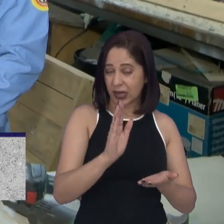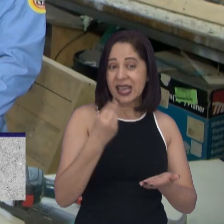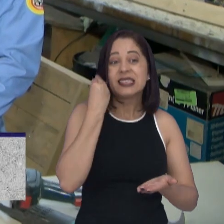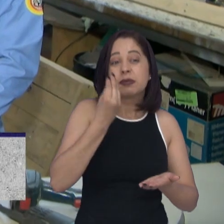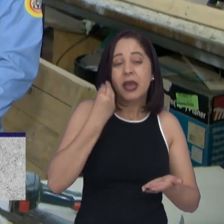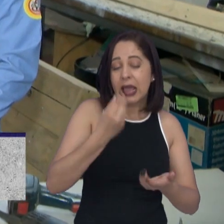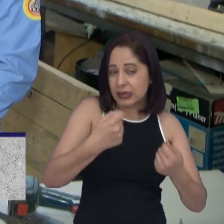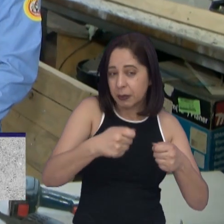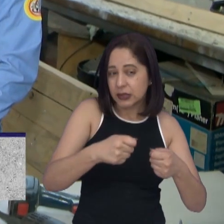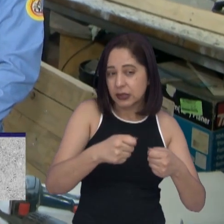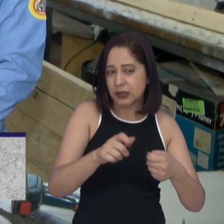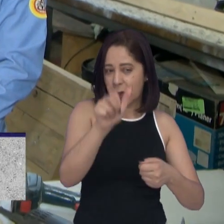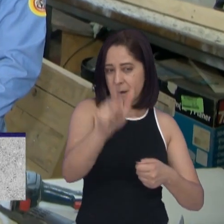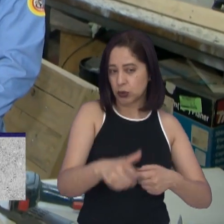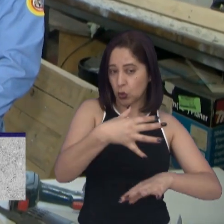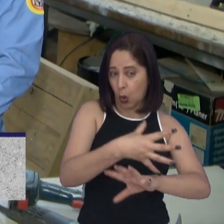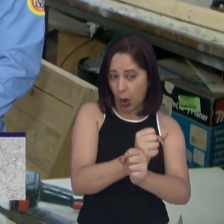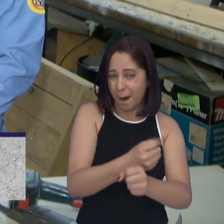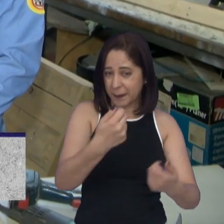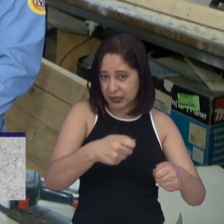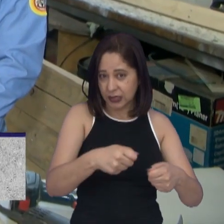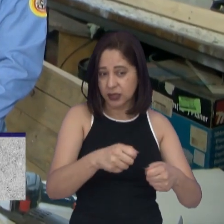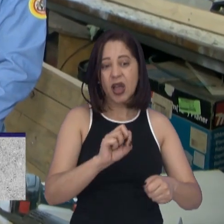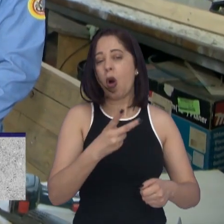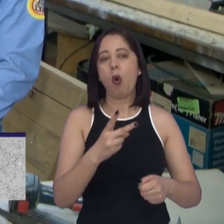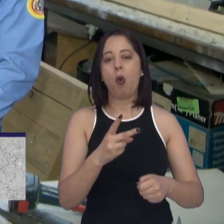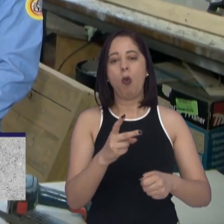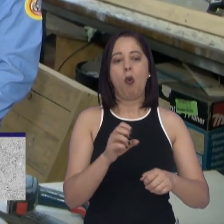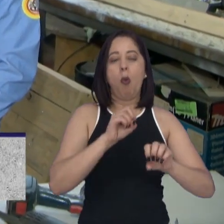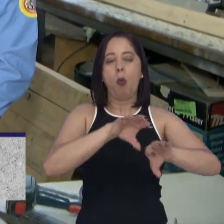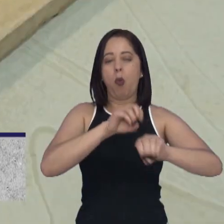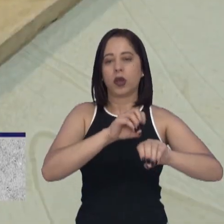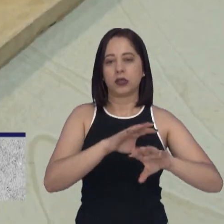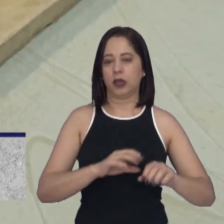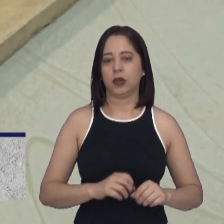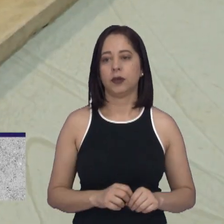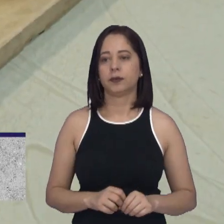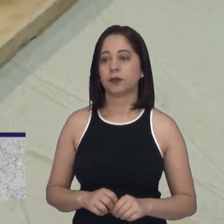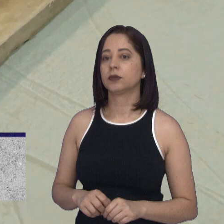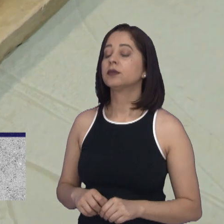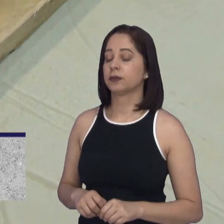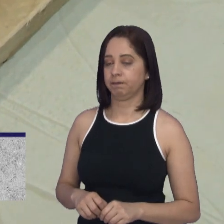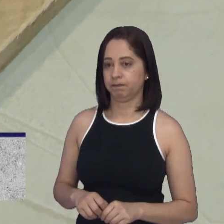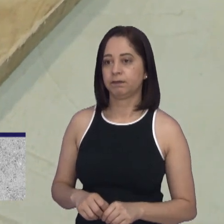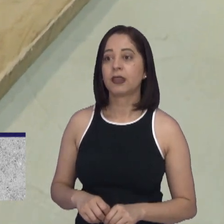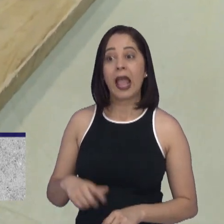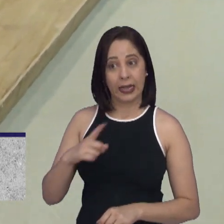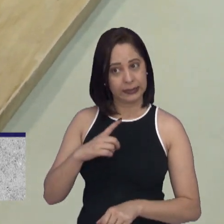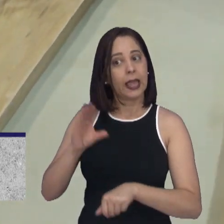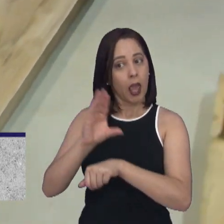a pessoa tem interesse e vocês ensinam do zero? Como que funciona? Tem um curso para entrar nesse mercado? Existem os